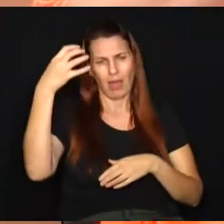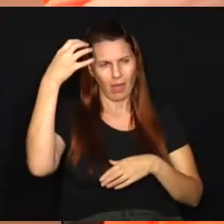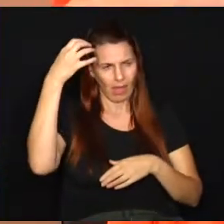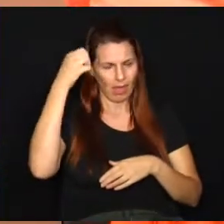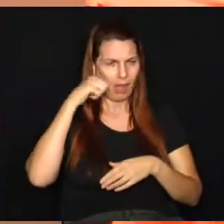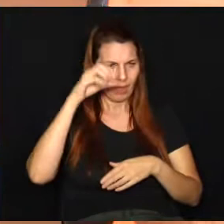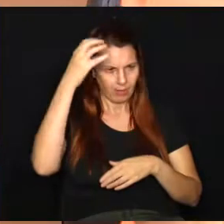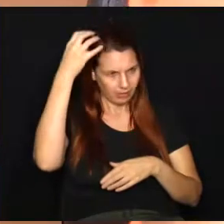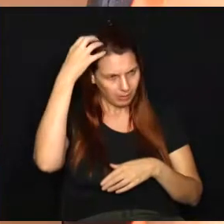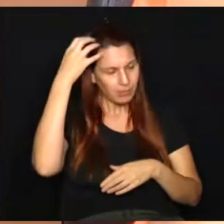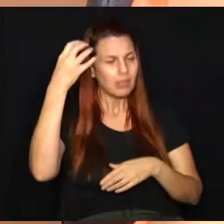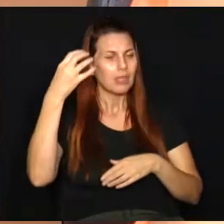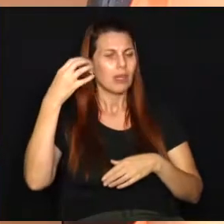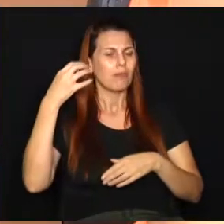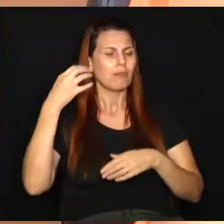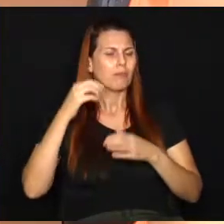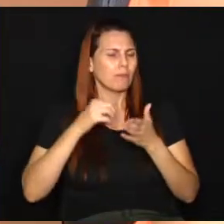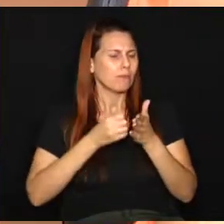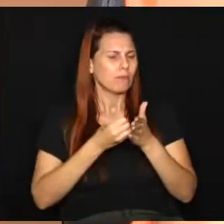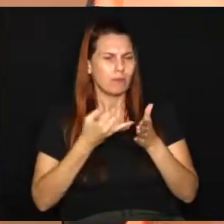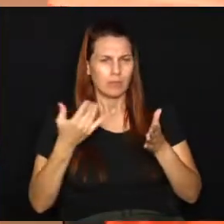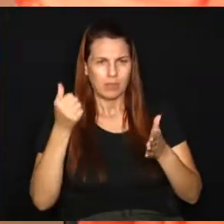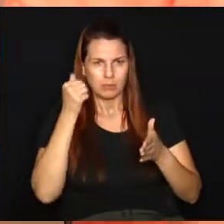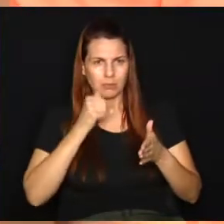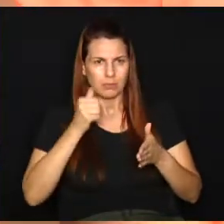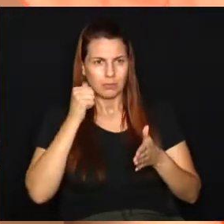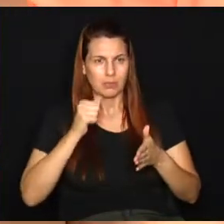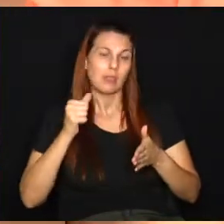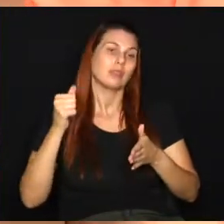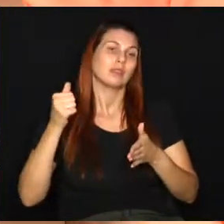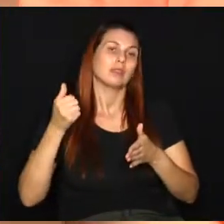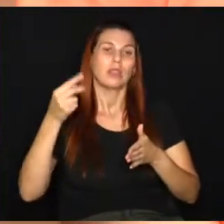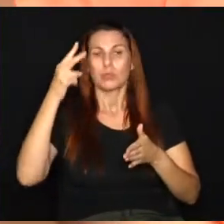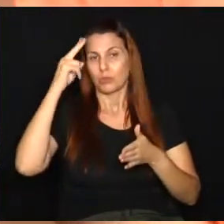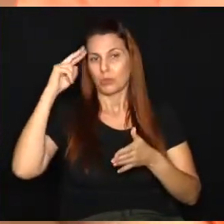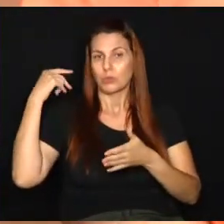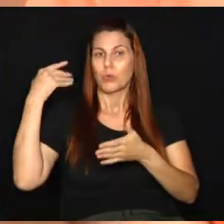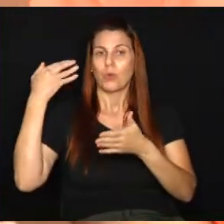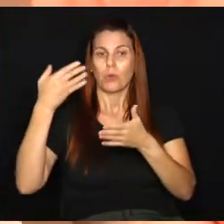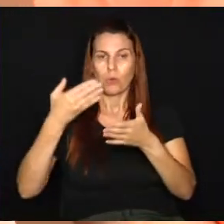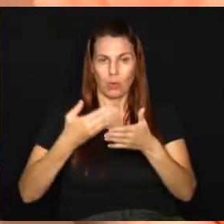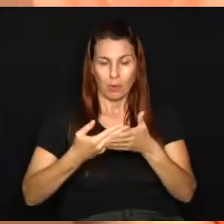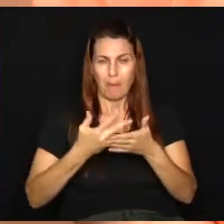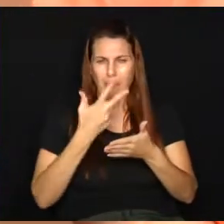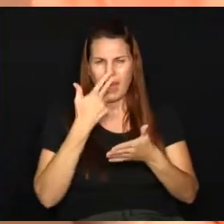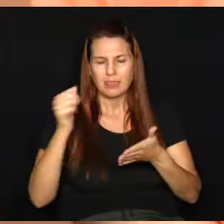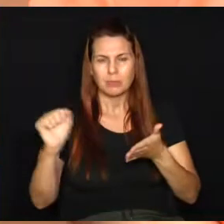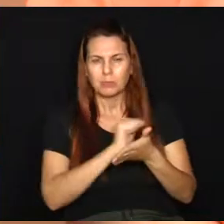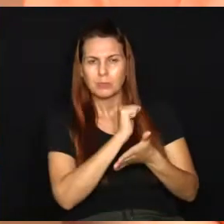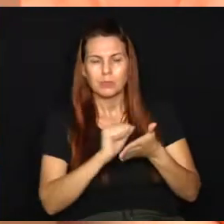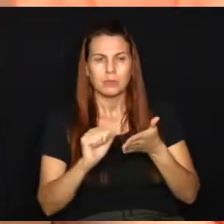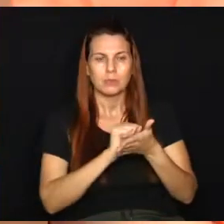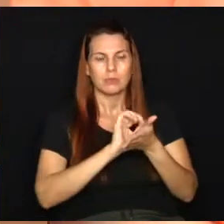série de figuras que praticamente a nossa história oficial